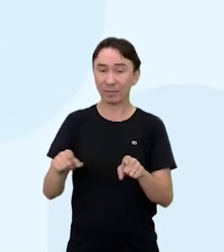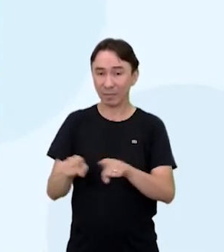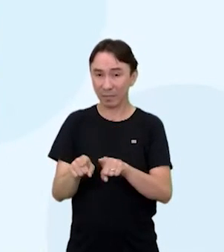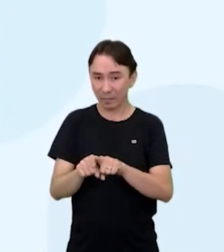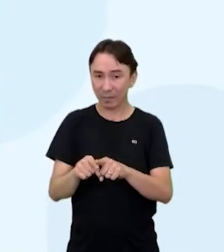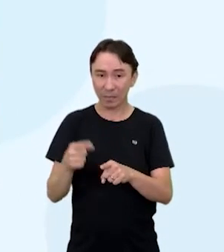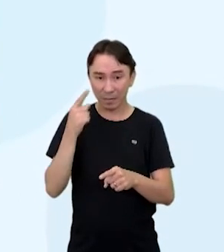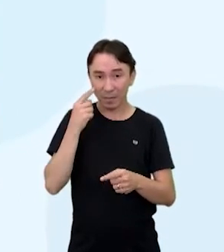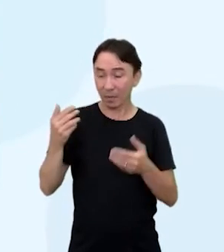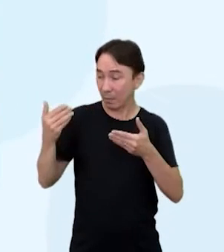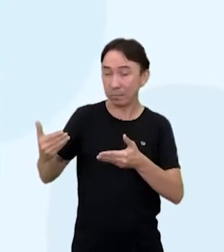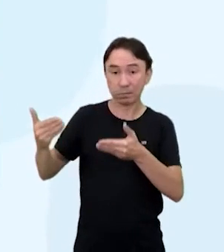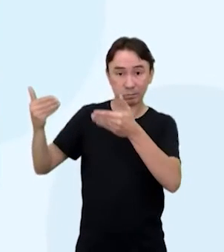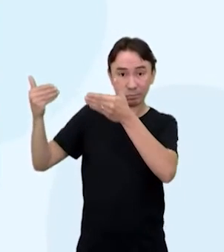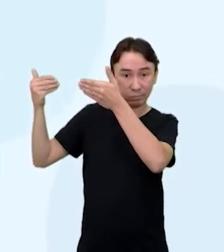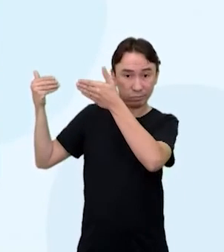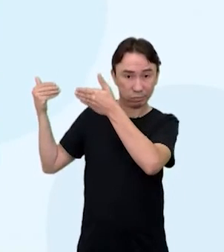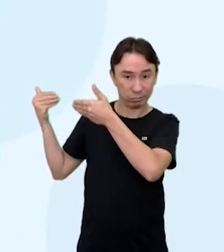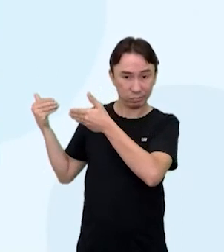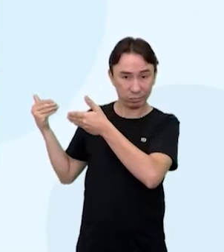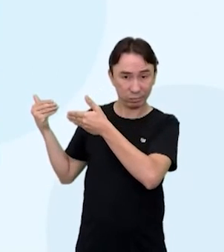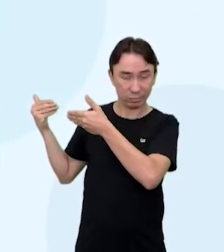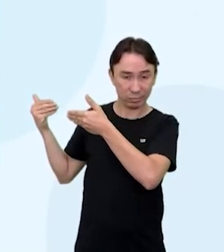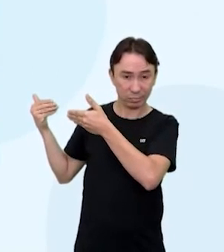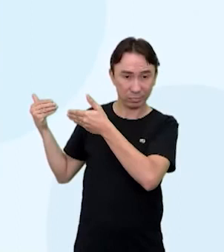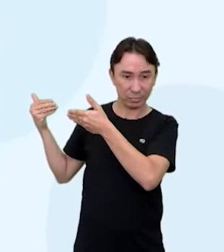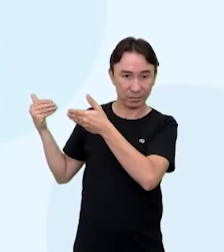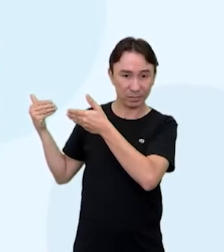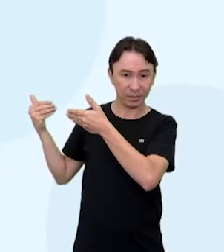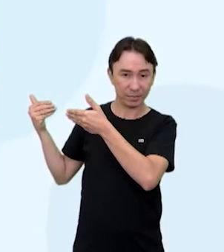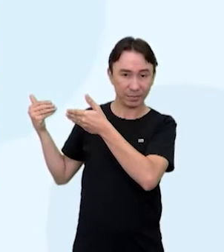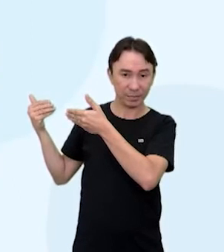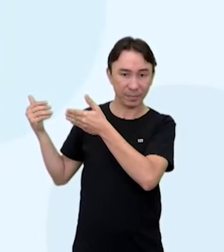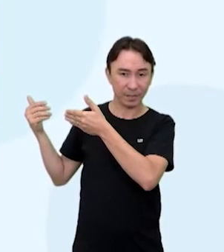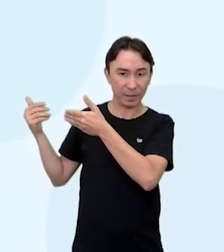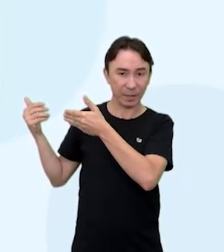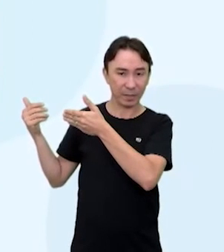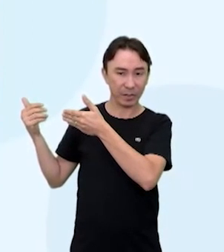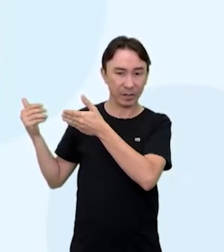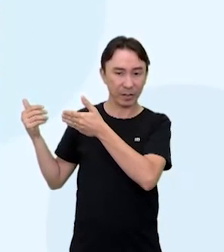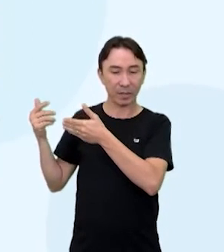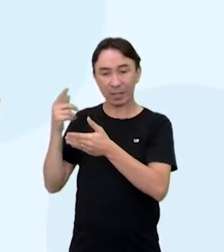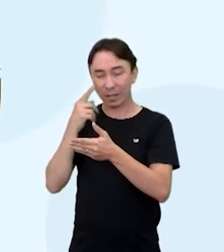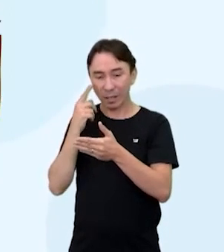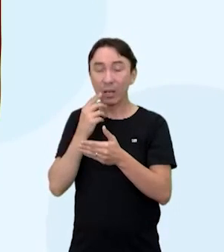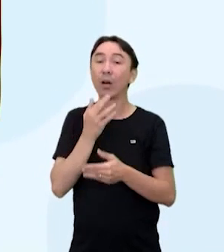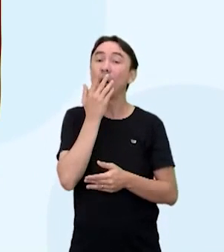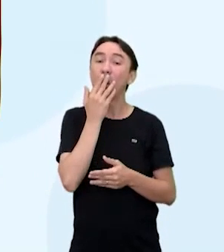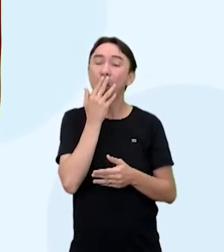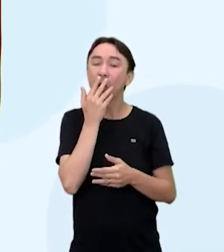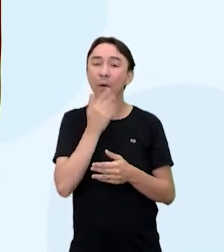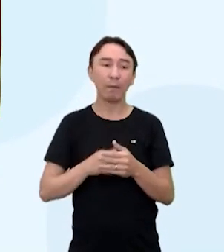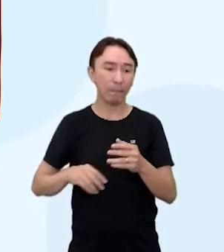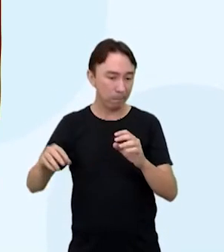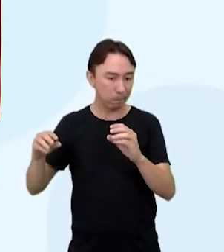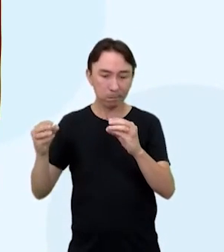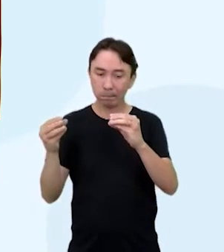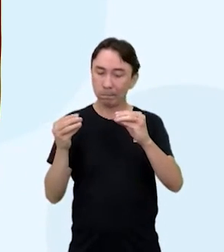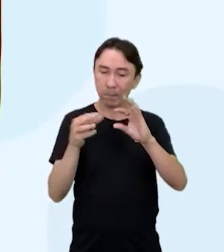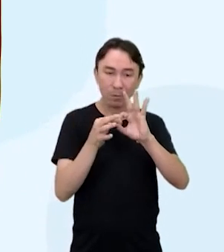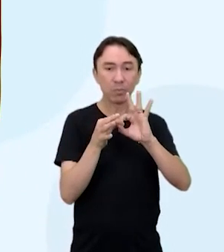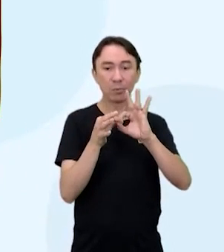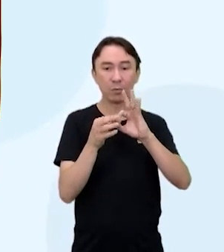que fundem as cores. E essas cores estão bem vibrantes